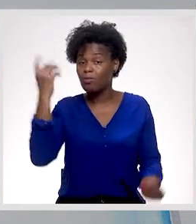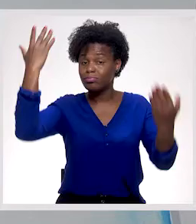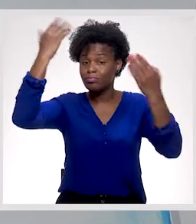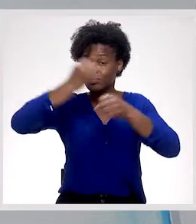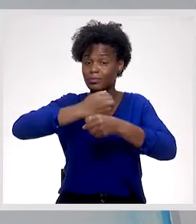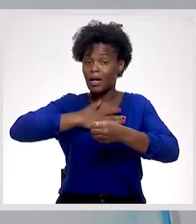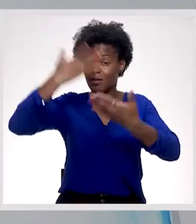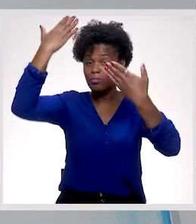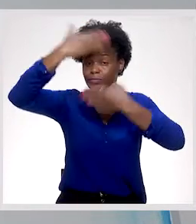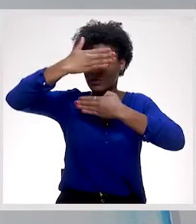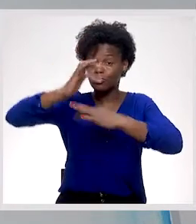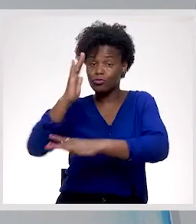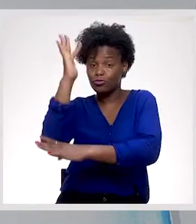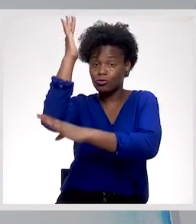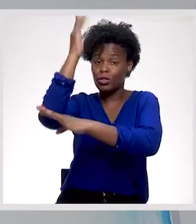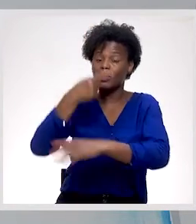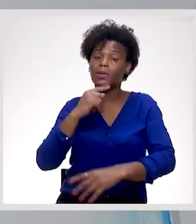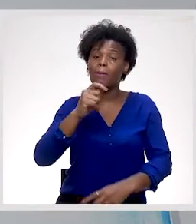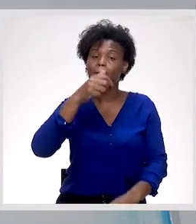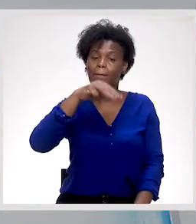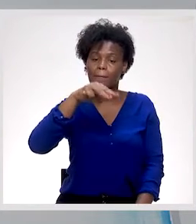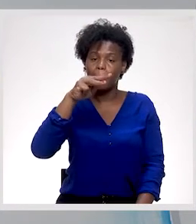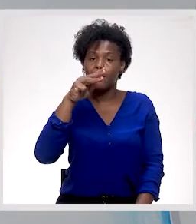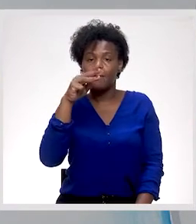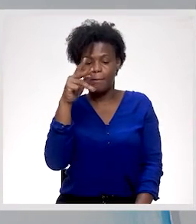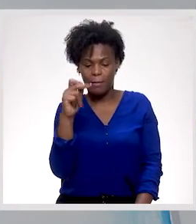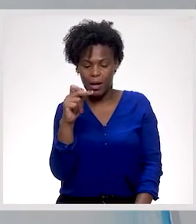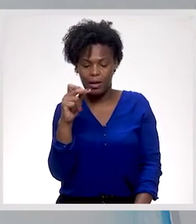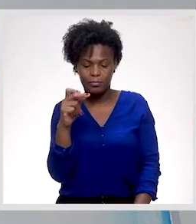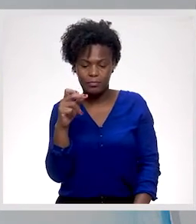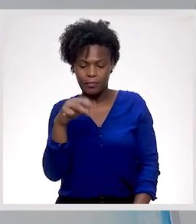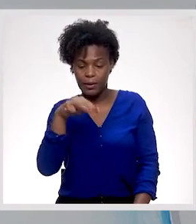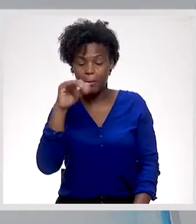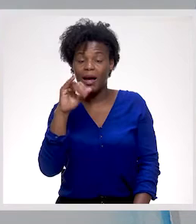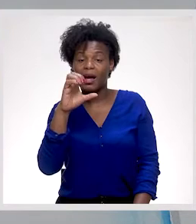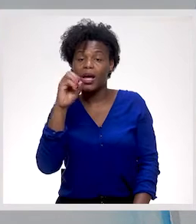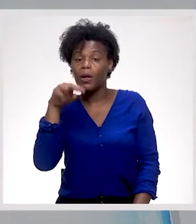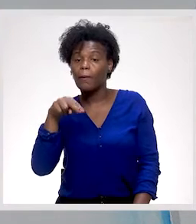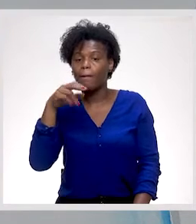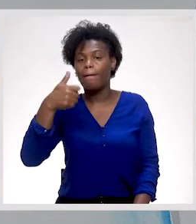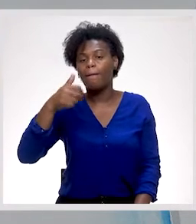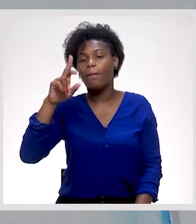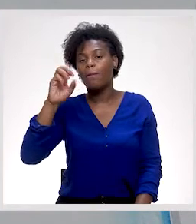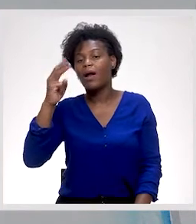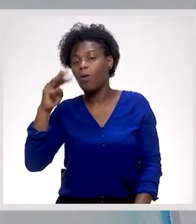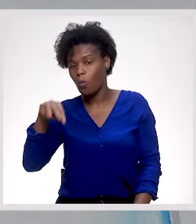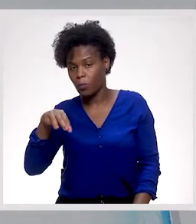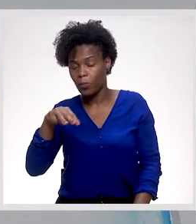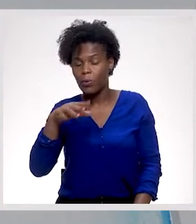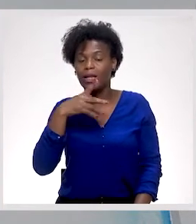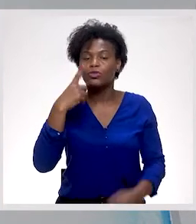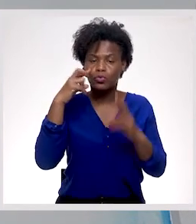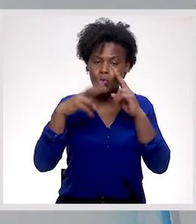nome Michael Brown. Então, Michael Brown descobriu no ano de 2005